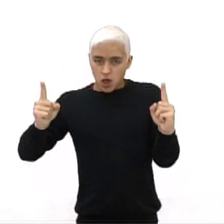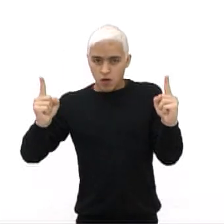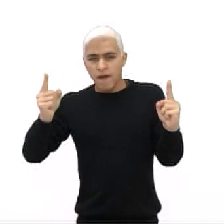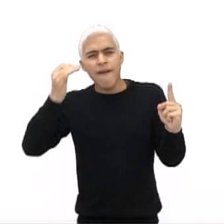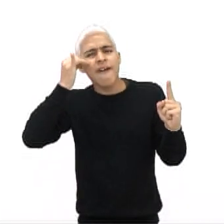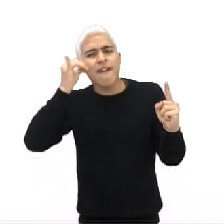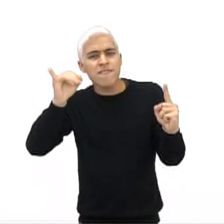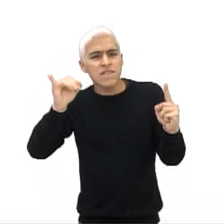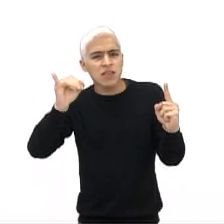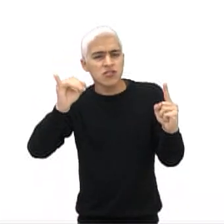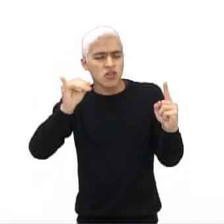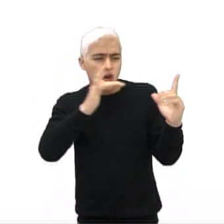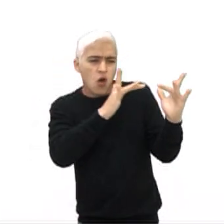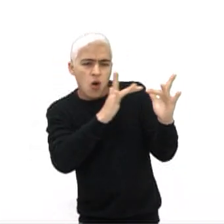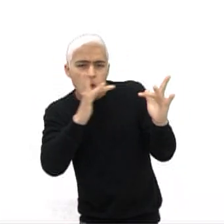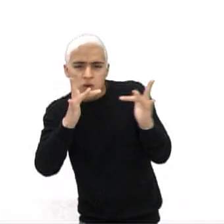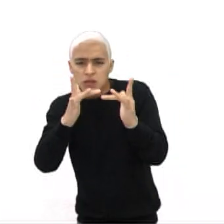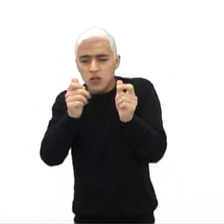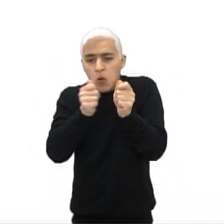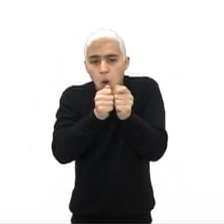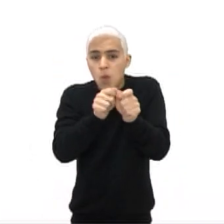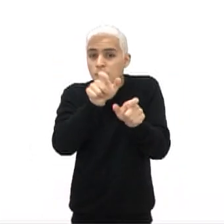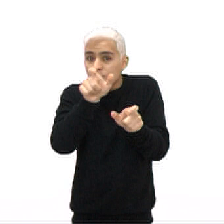Evite contato com pessoas que estejam